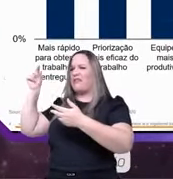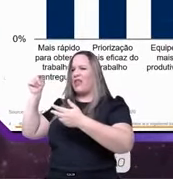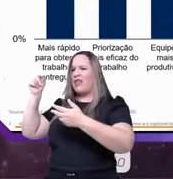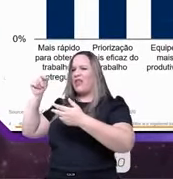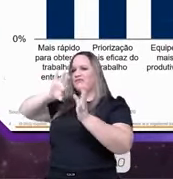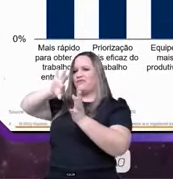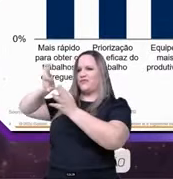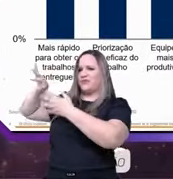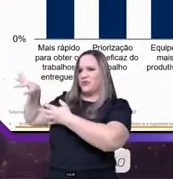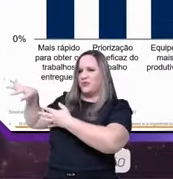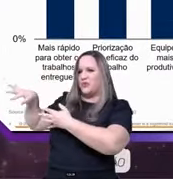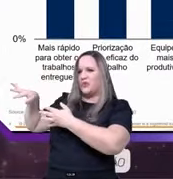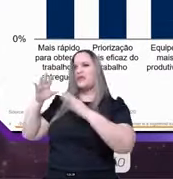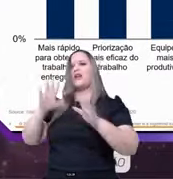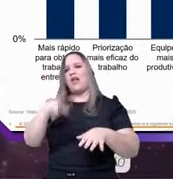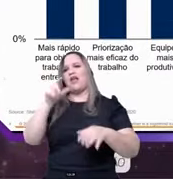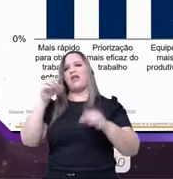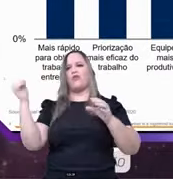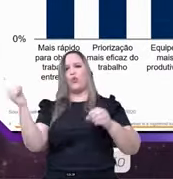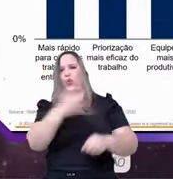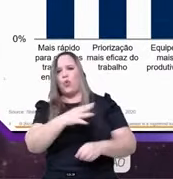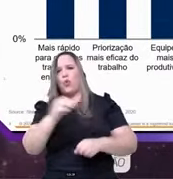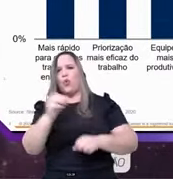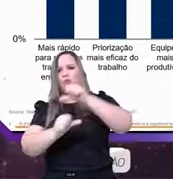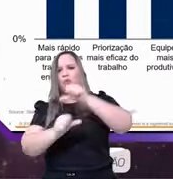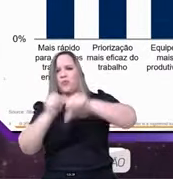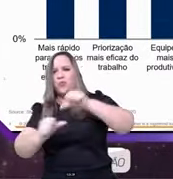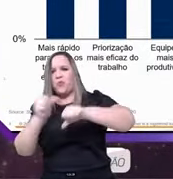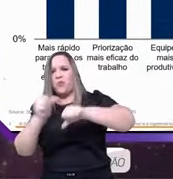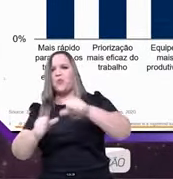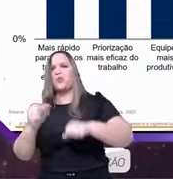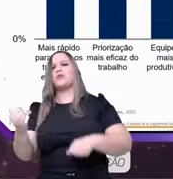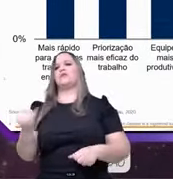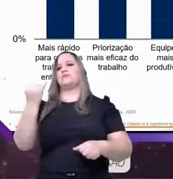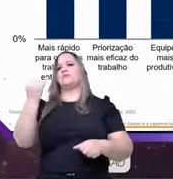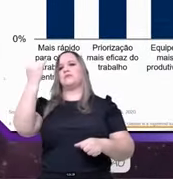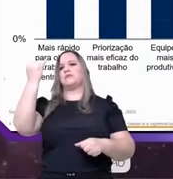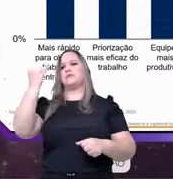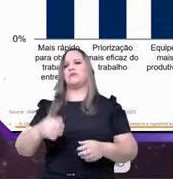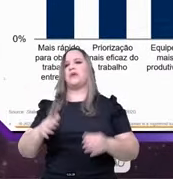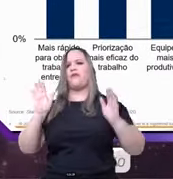em entrega, muito mais em foco ao cidadão, foco em